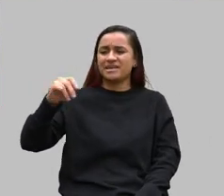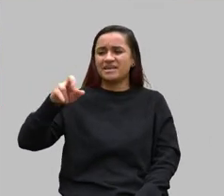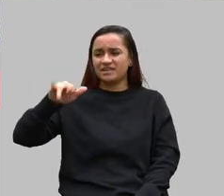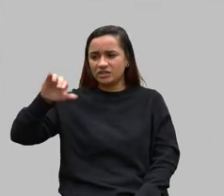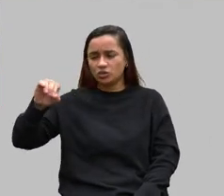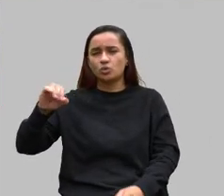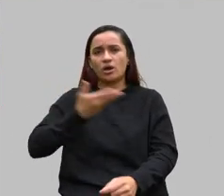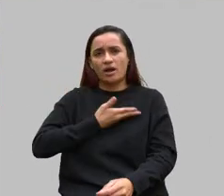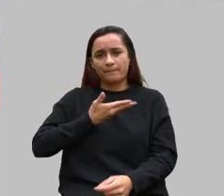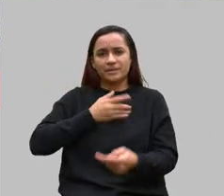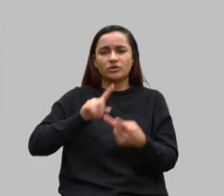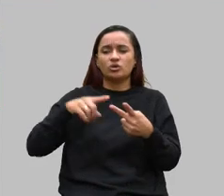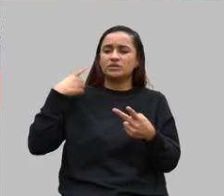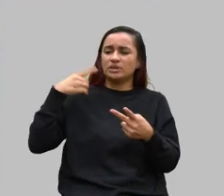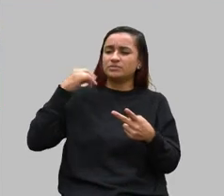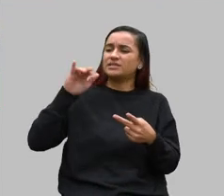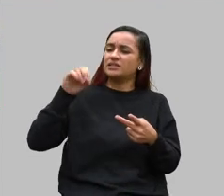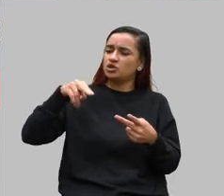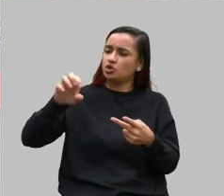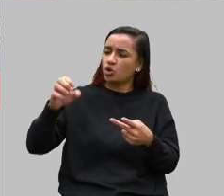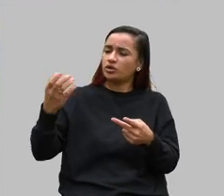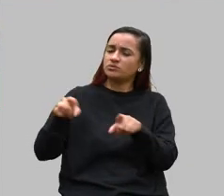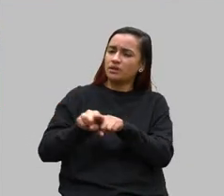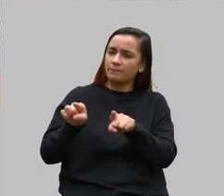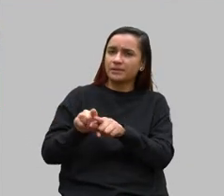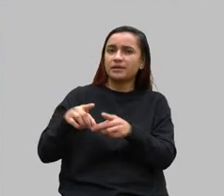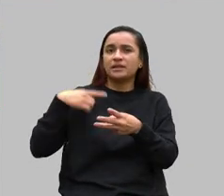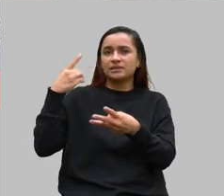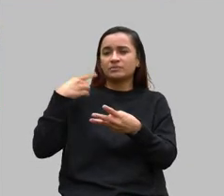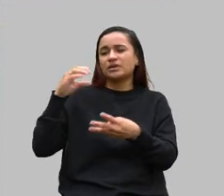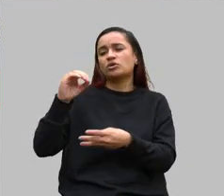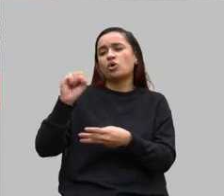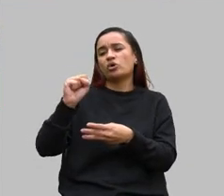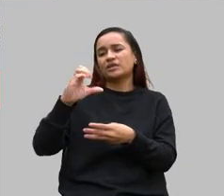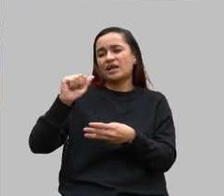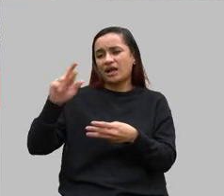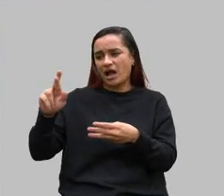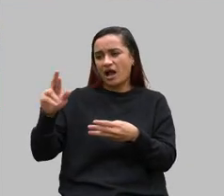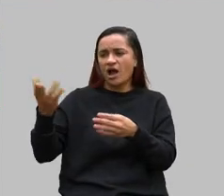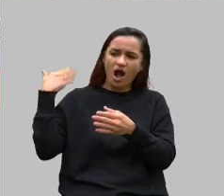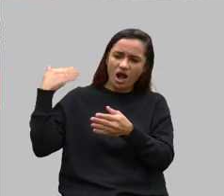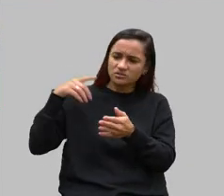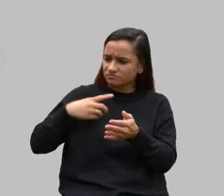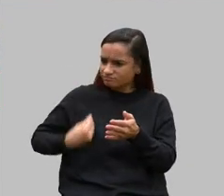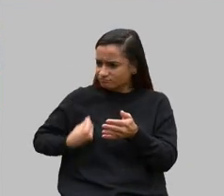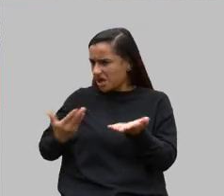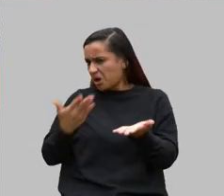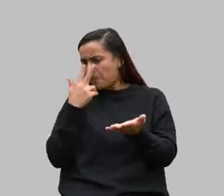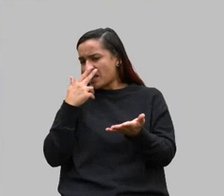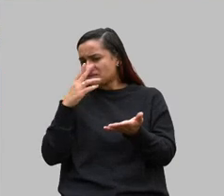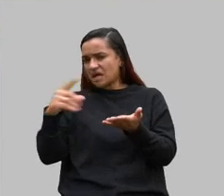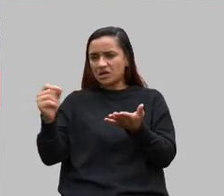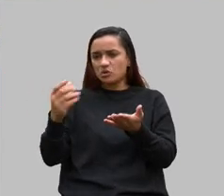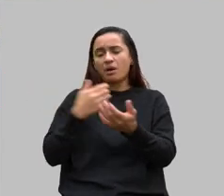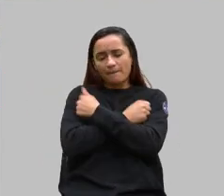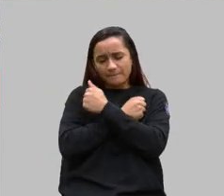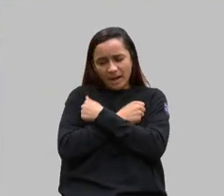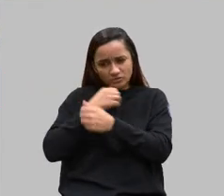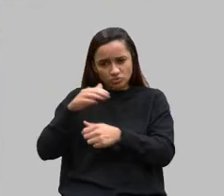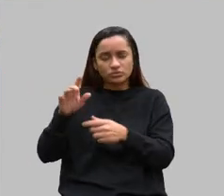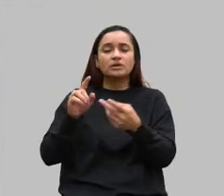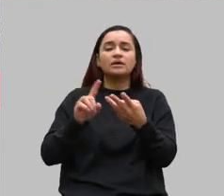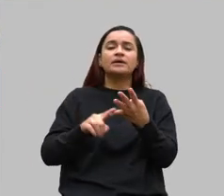delegada ionei da mesma forma Deputado Oscar tava aqui agora mais cedo não sei se já saiu mas mandar um abraço a ele Guilherme da